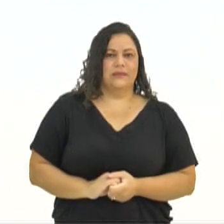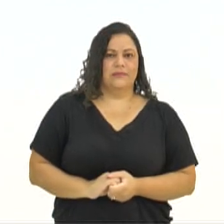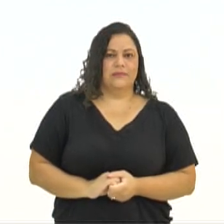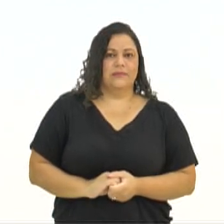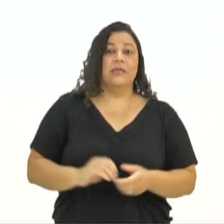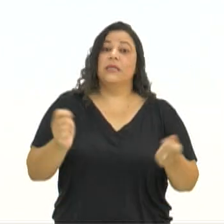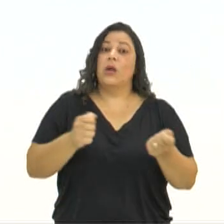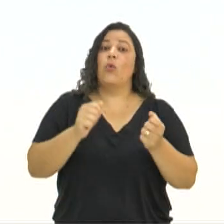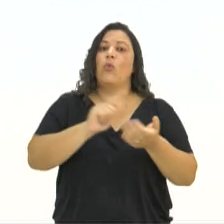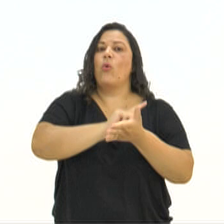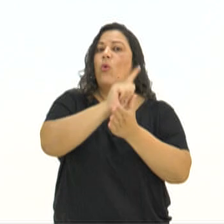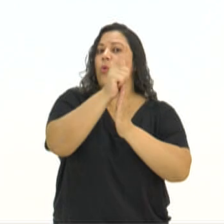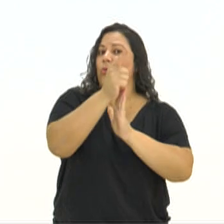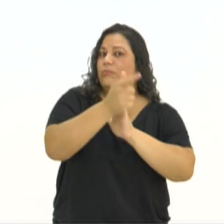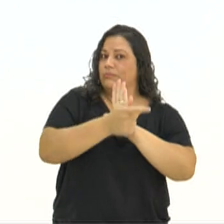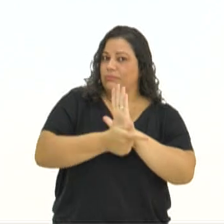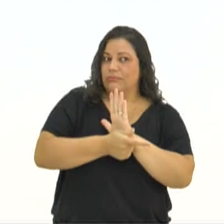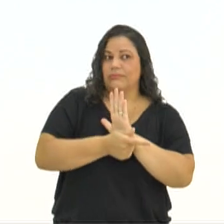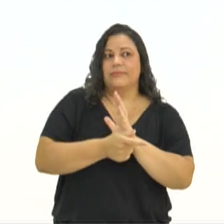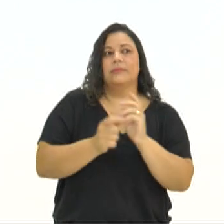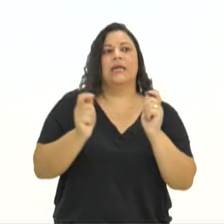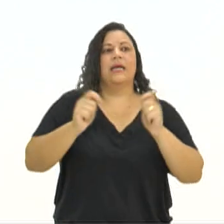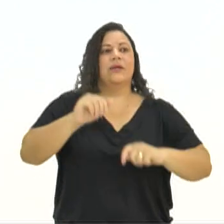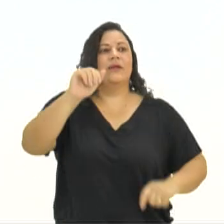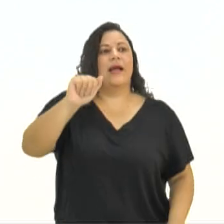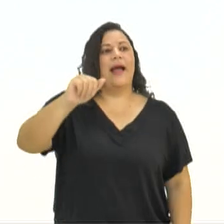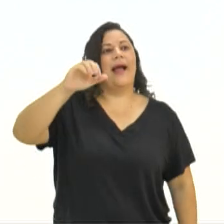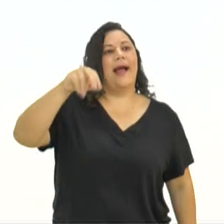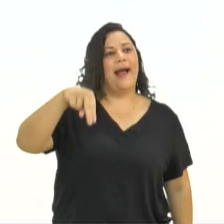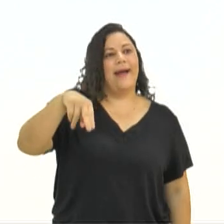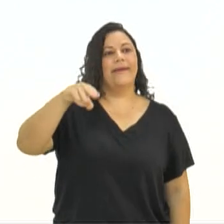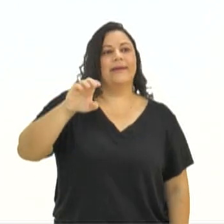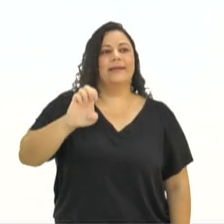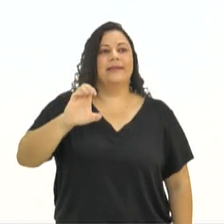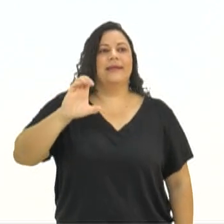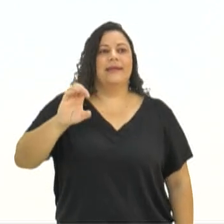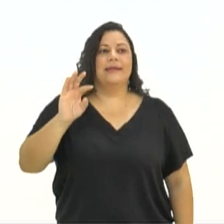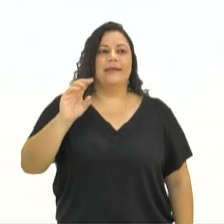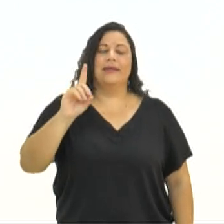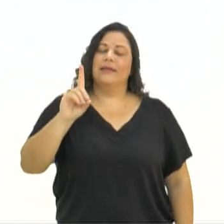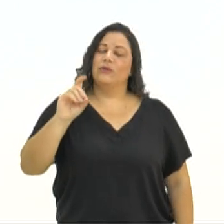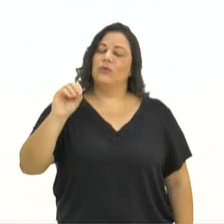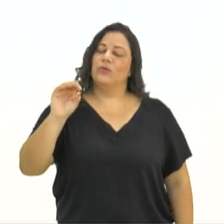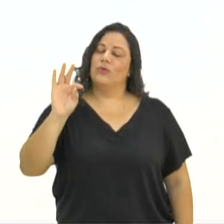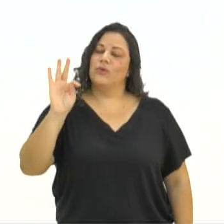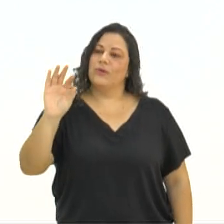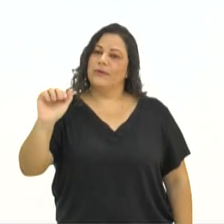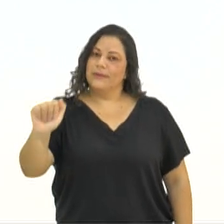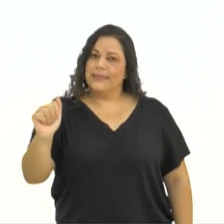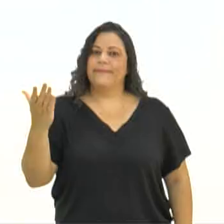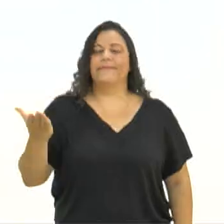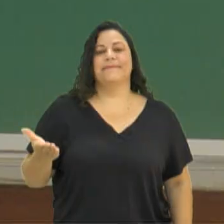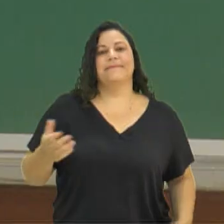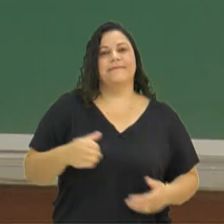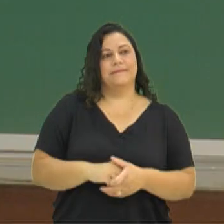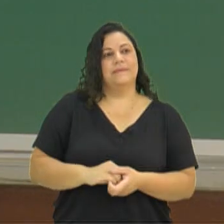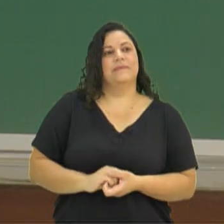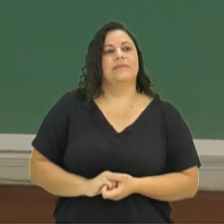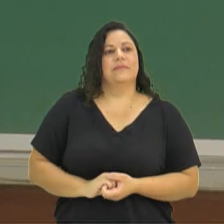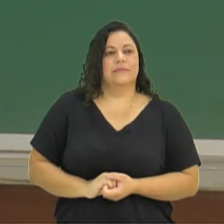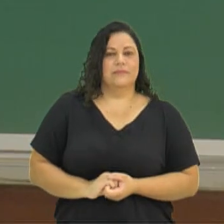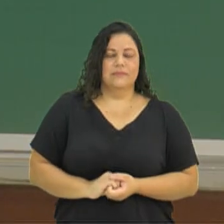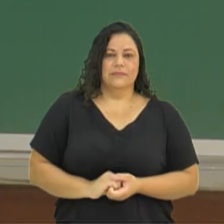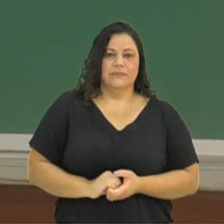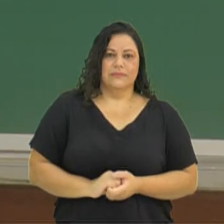o gênero textual era anedota, né? E sobre língua, nós vimos um pouquinho sobre as acciones em pretérito